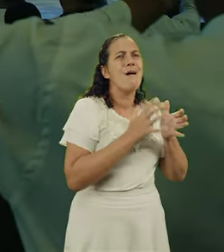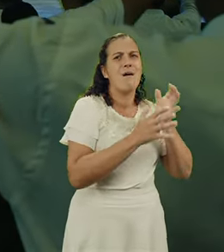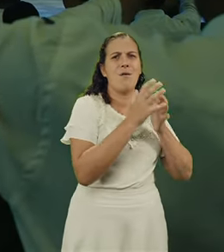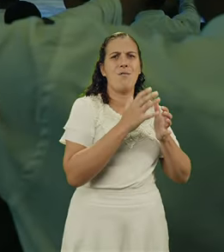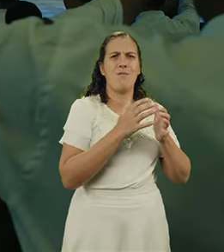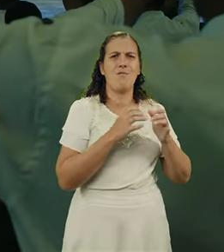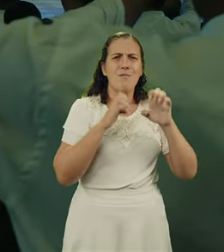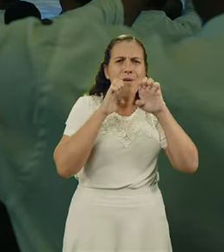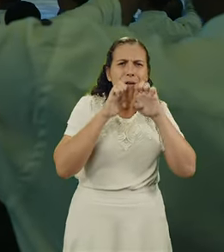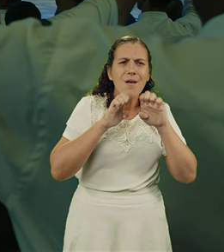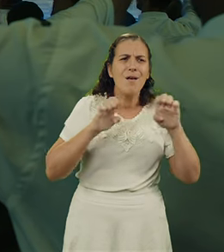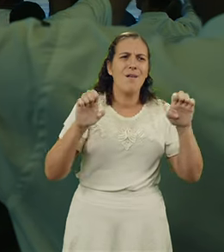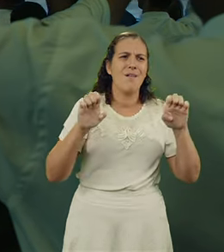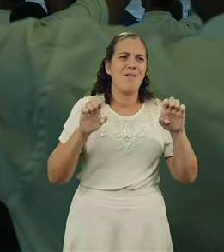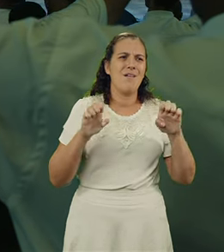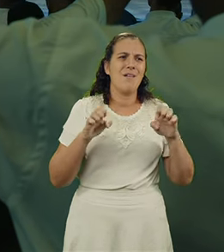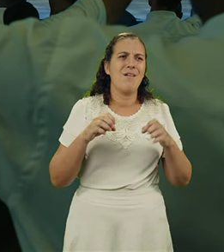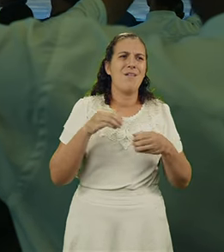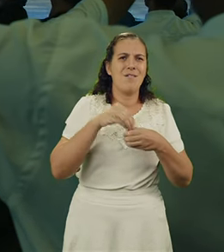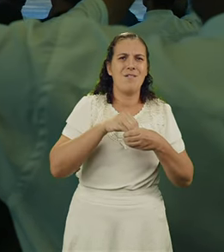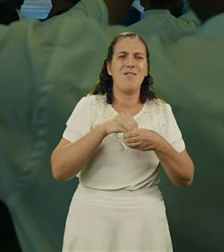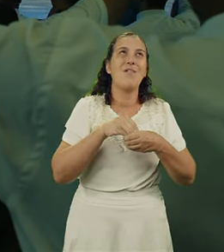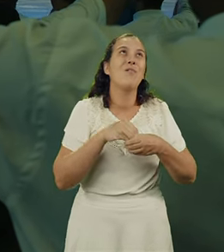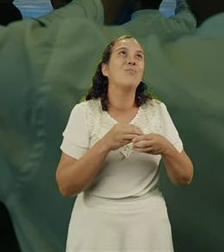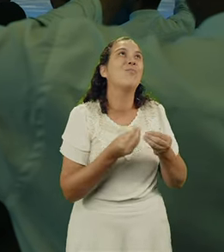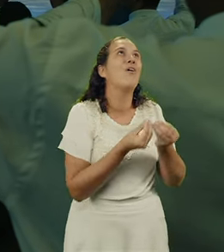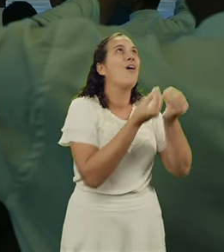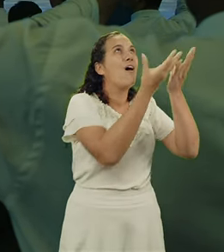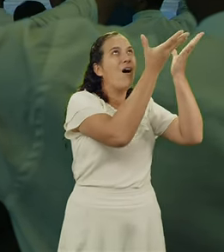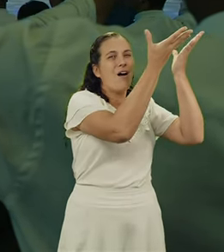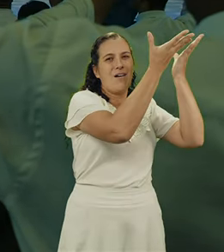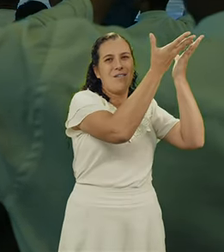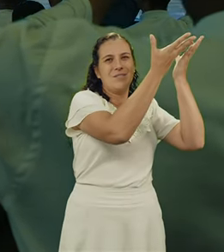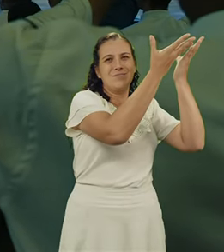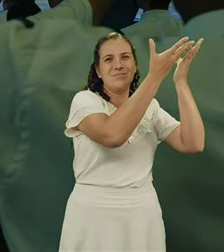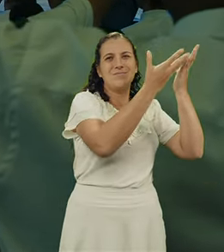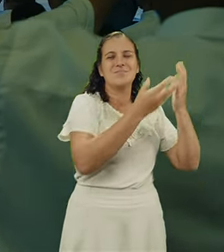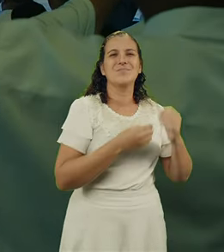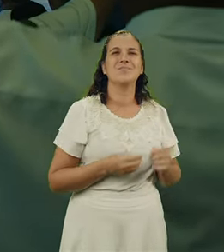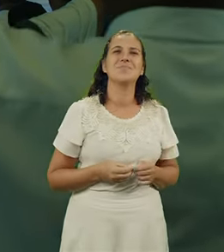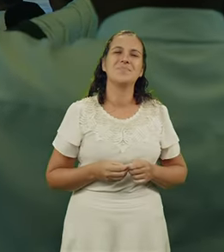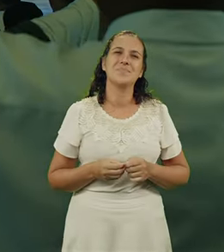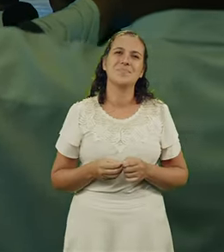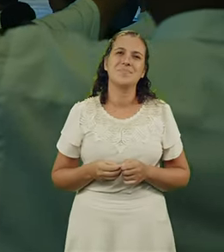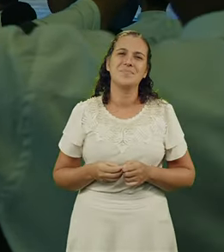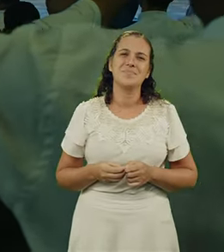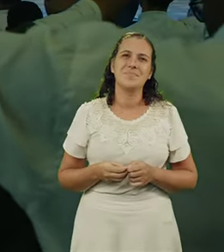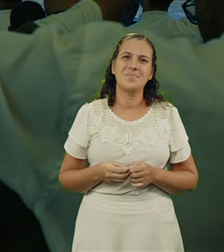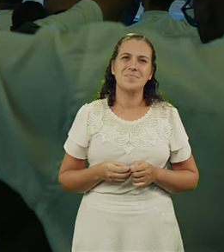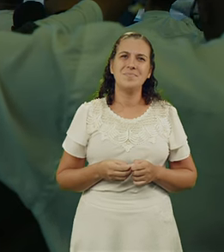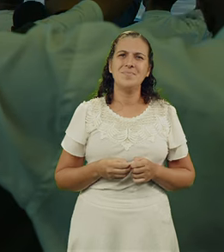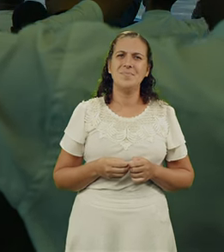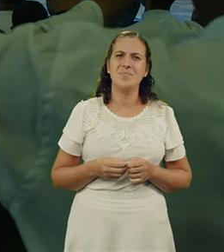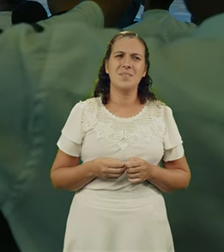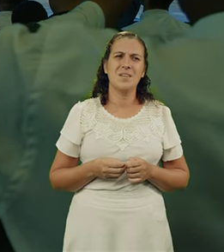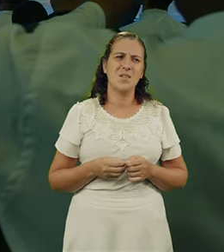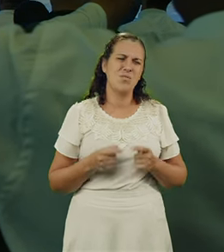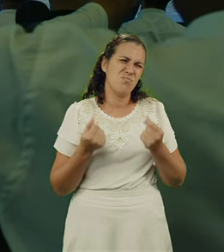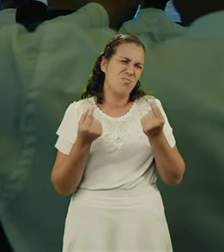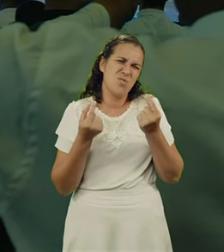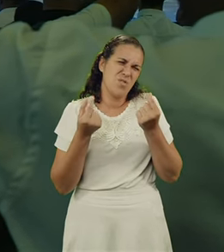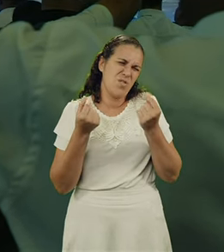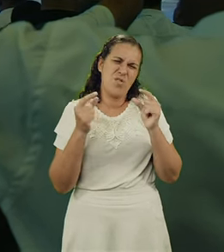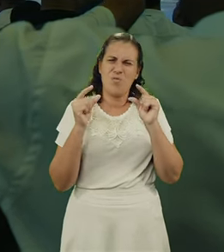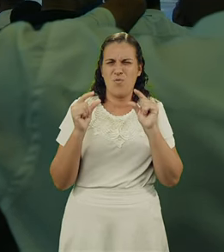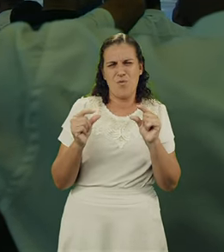fé. Levanta a oferta. Levanta a sua oferta, levanta a sua oferta. Você não tem envelope, levanta uma oferta, um valor mesmo